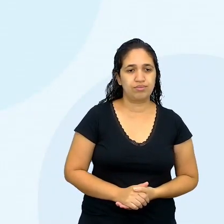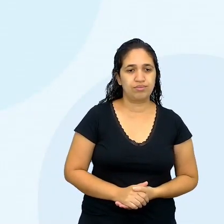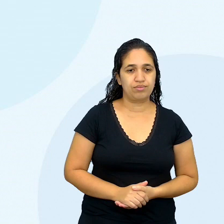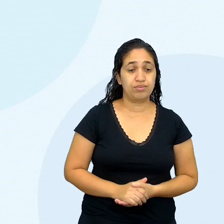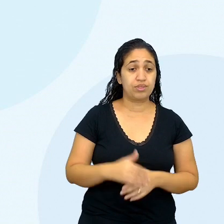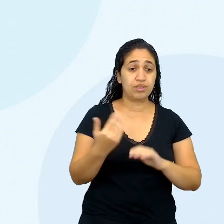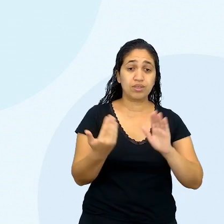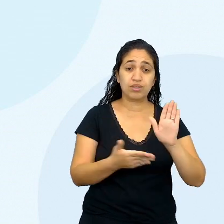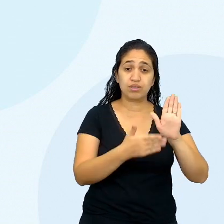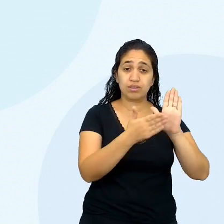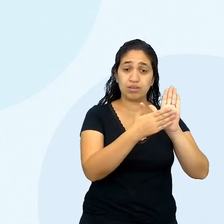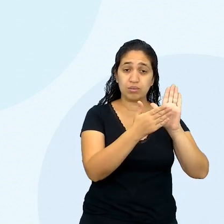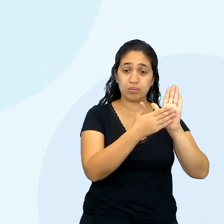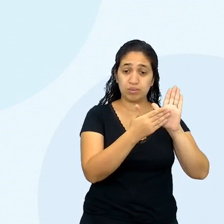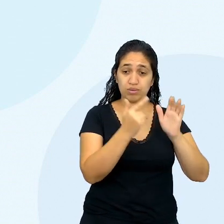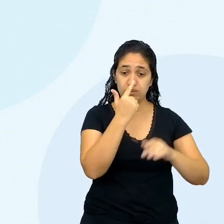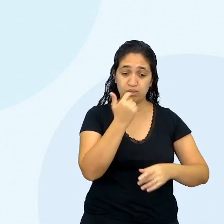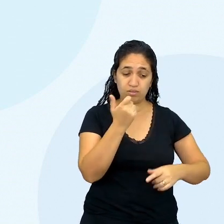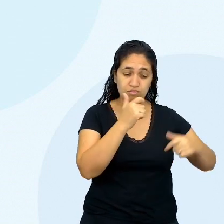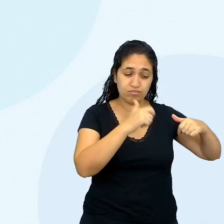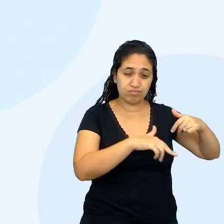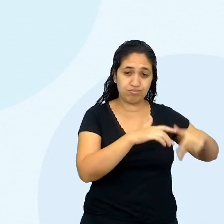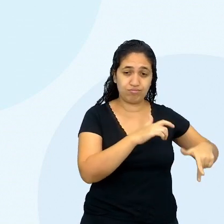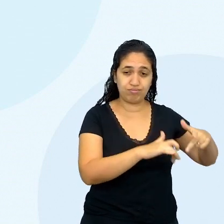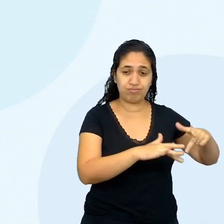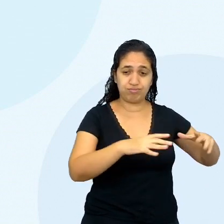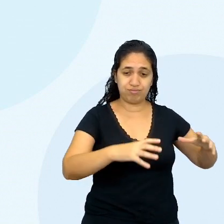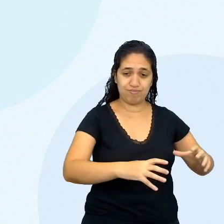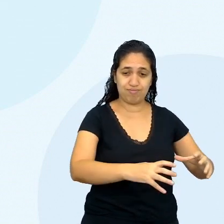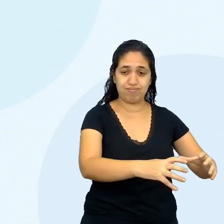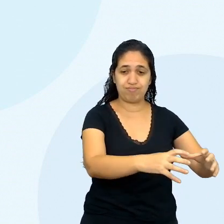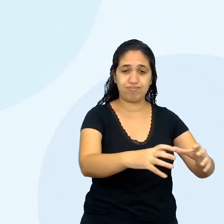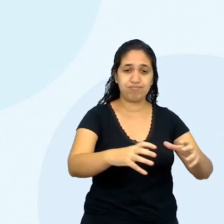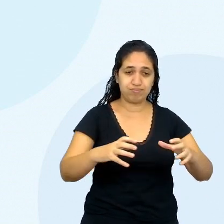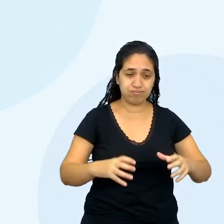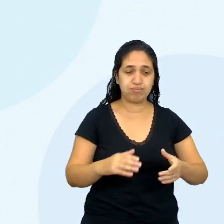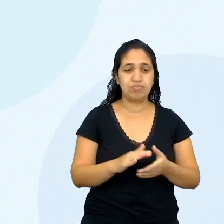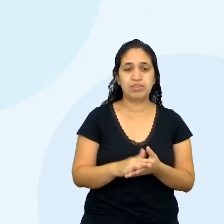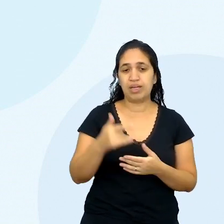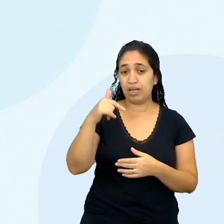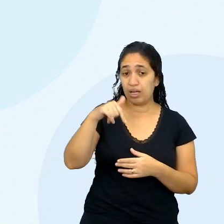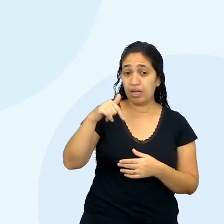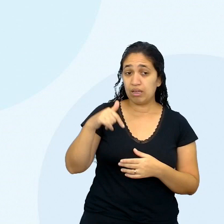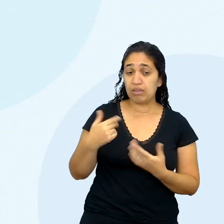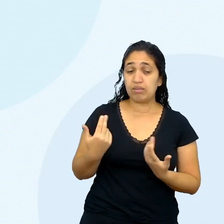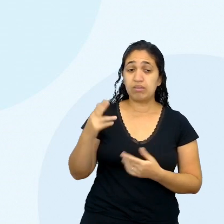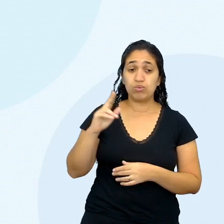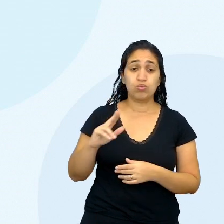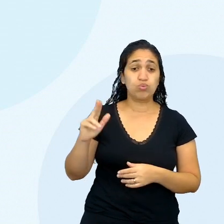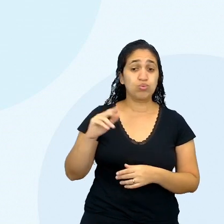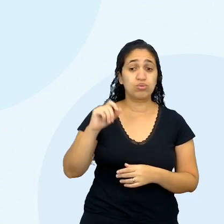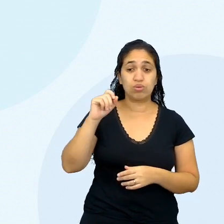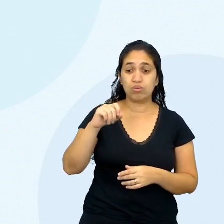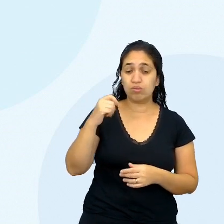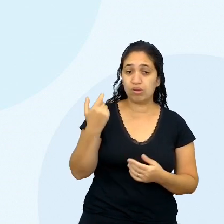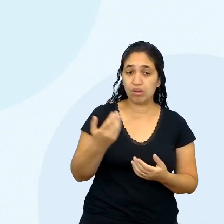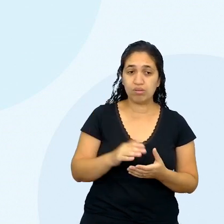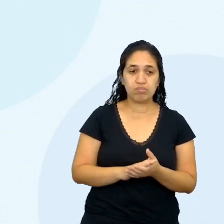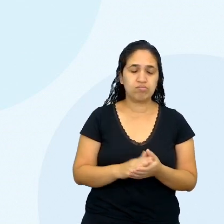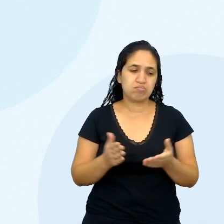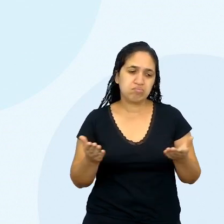Na pauta de resíduos sólidos, a gente trabalhou bastante, aproveitando que aqui na nossa casa a gente estava em plena fase